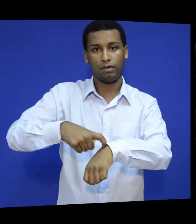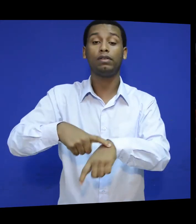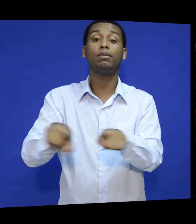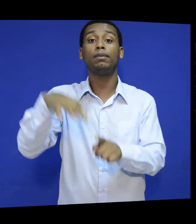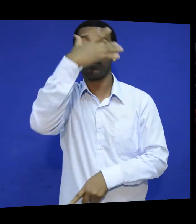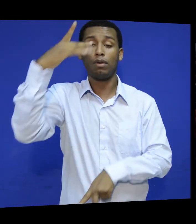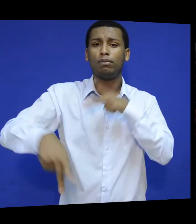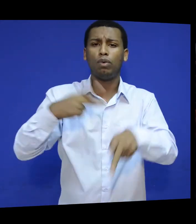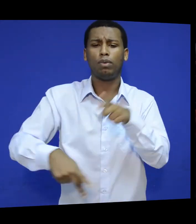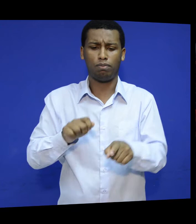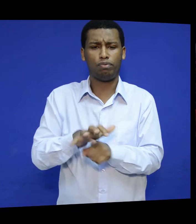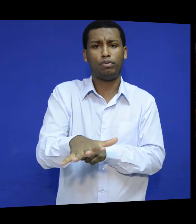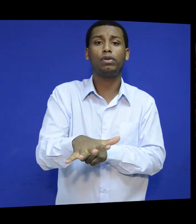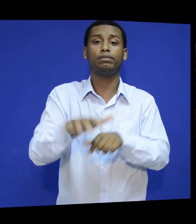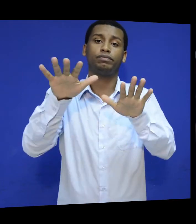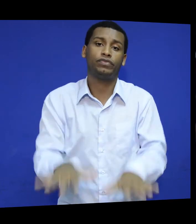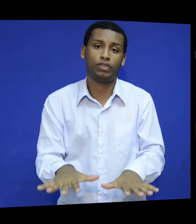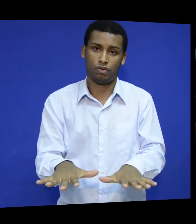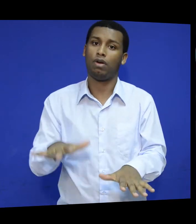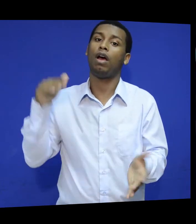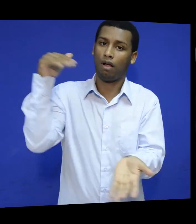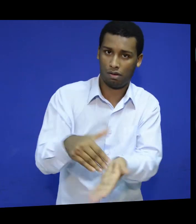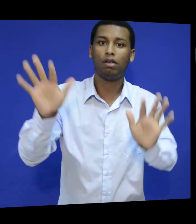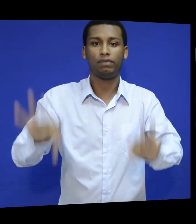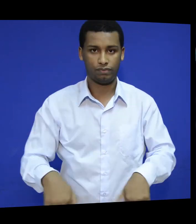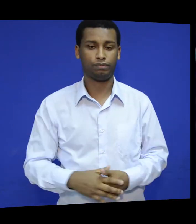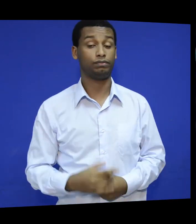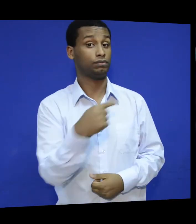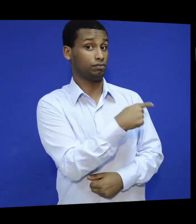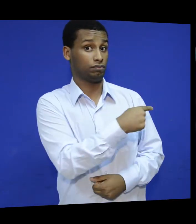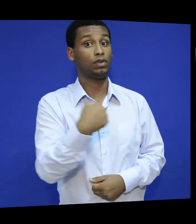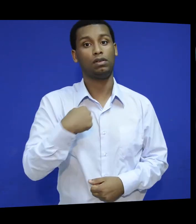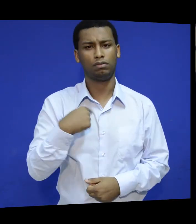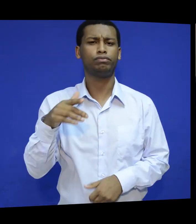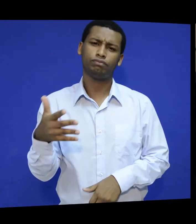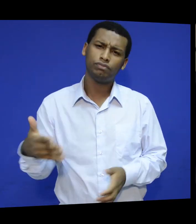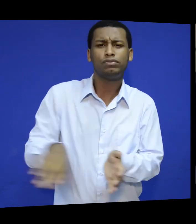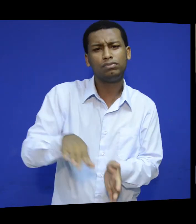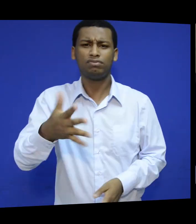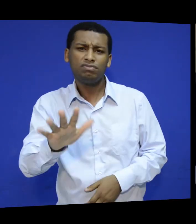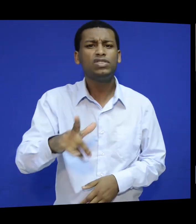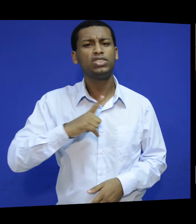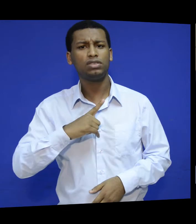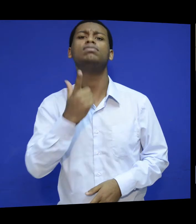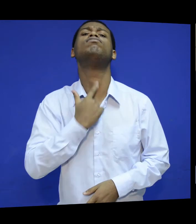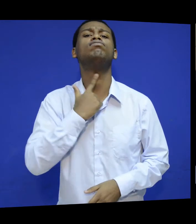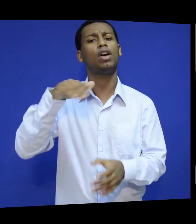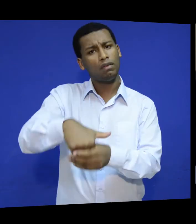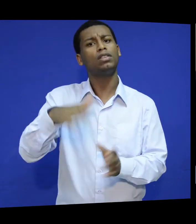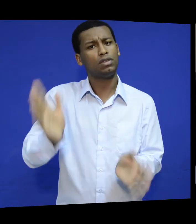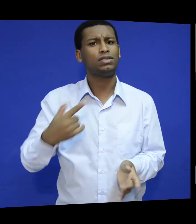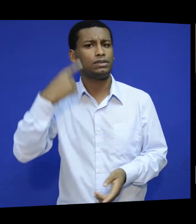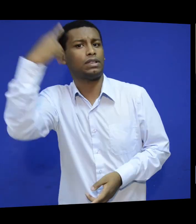da noite e menos da metade do público que lotou o auditório permaneceu até o fim. Eu cheguei com algumas dúvidas sim, eu tinha